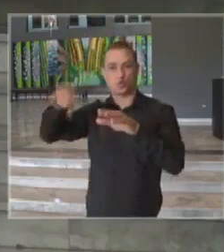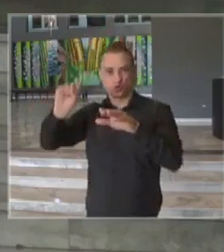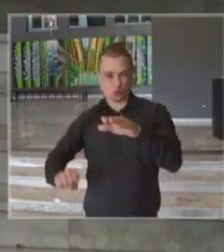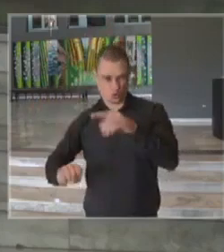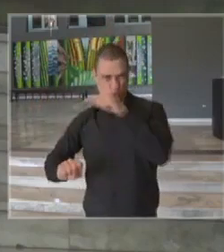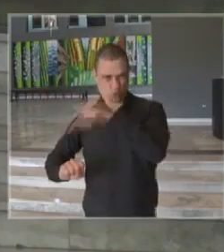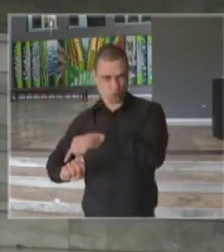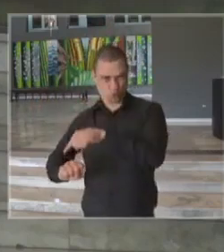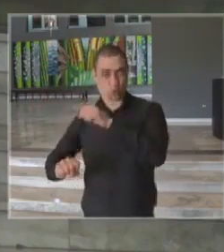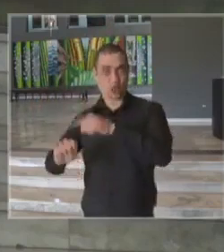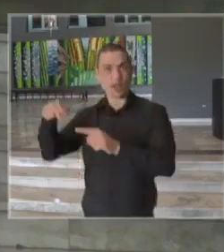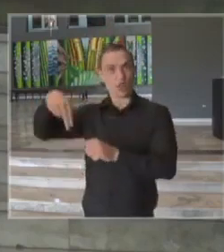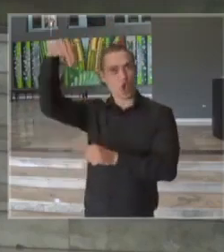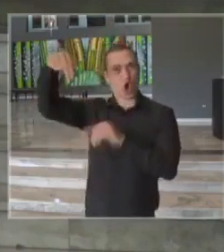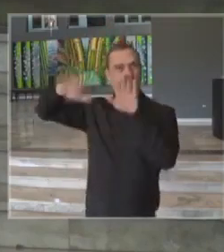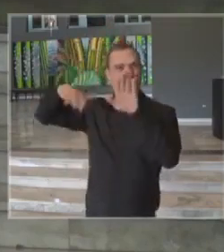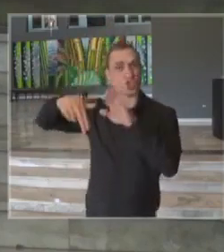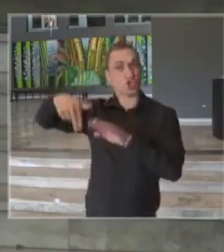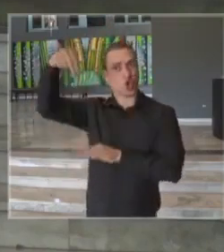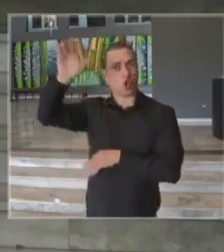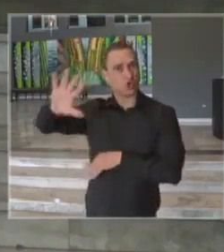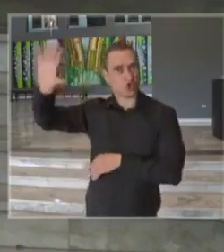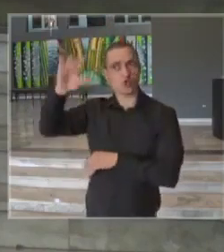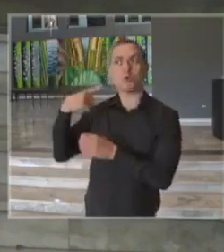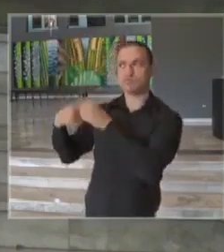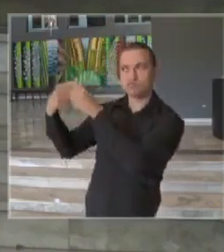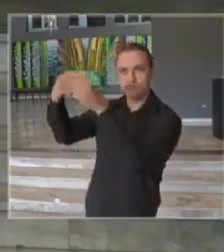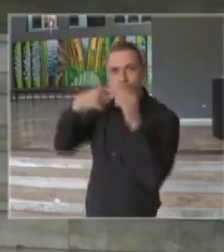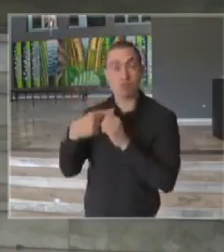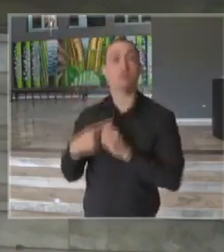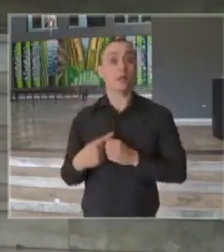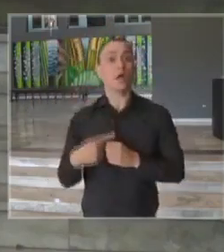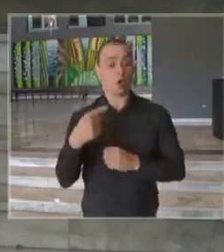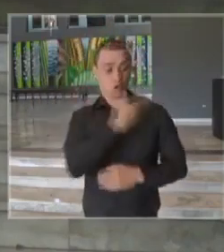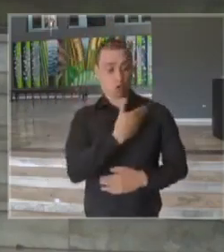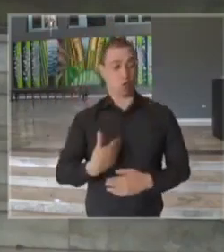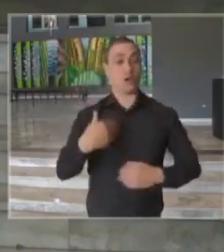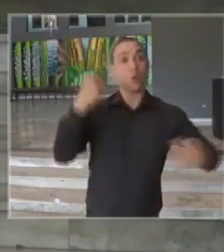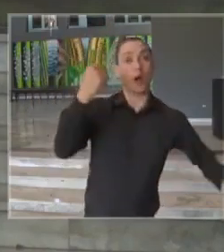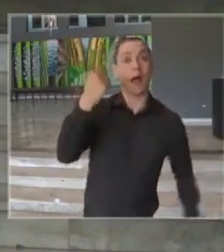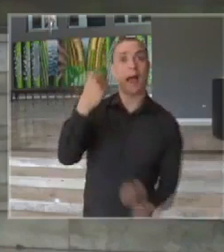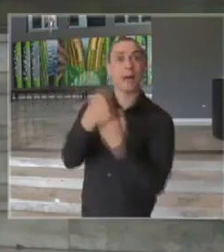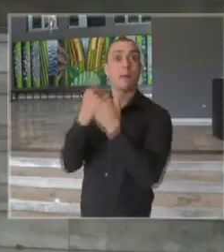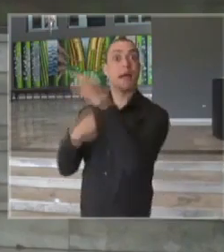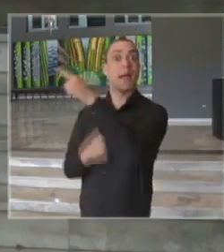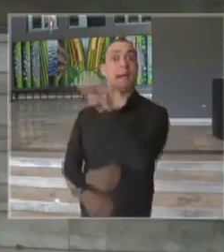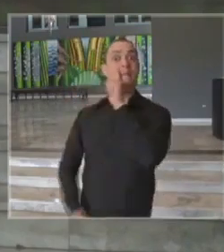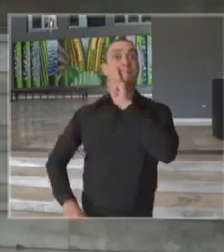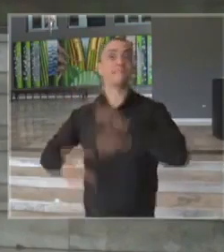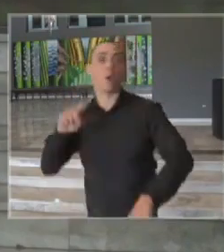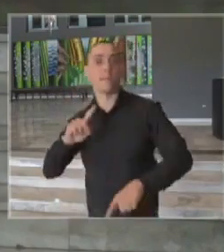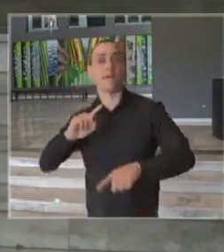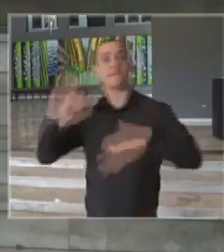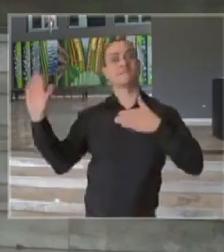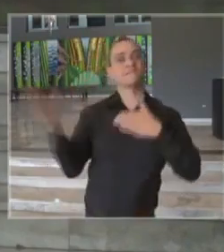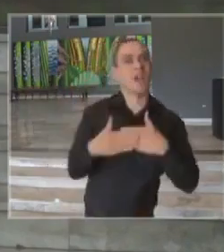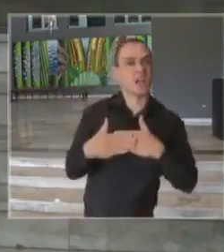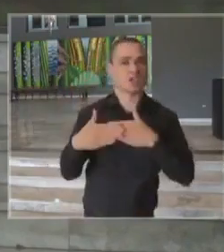de São Paulo e também do litoral norte, e dentro disso o Estado irá apoiar as restrições que essas